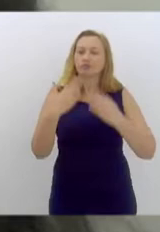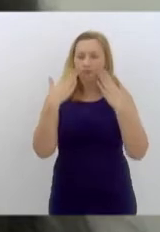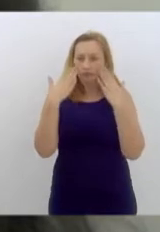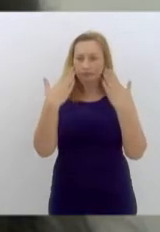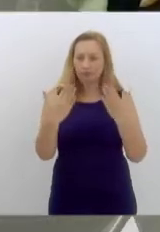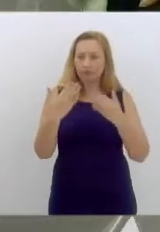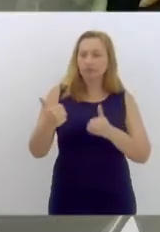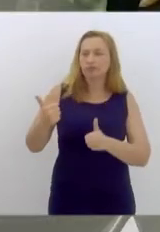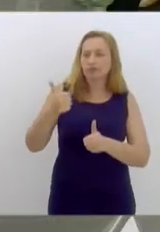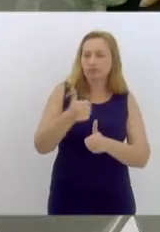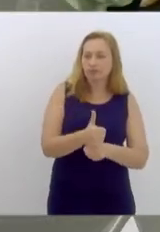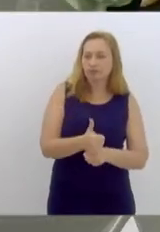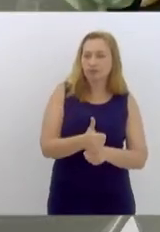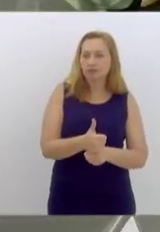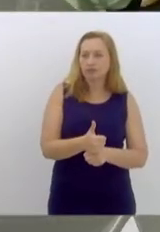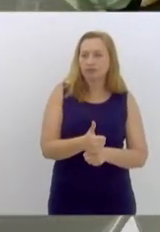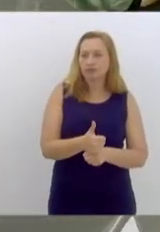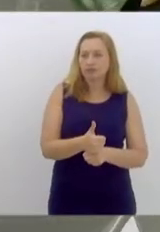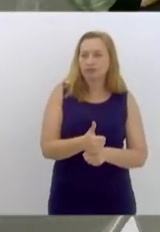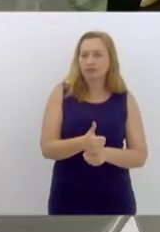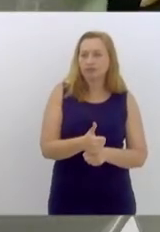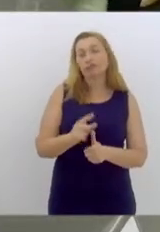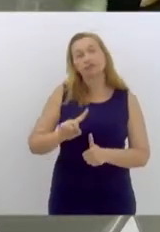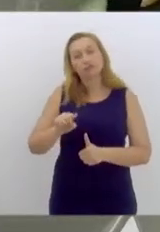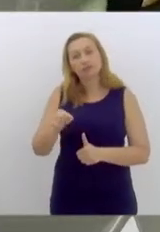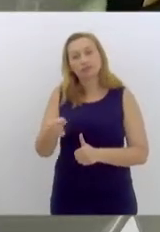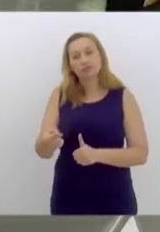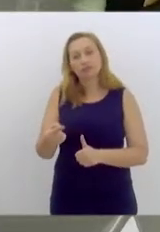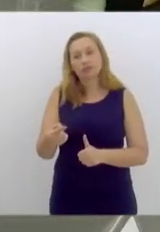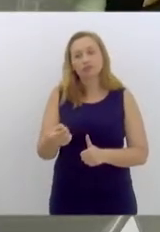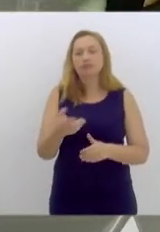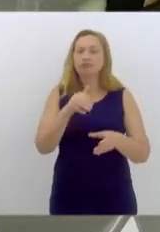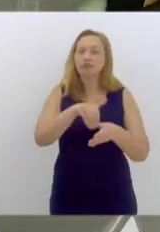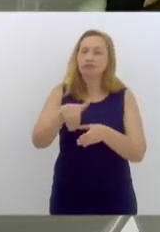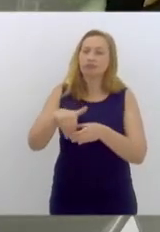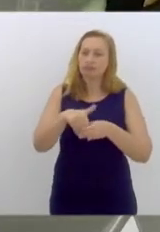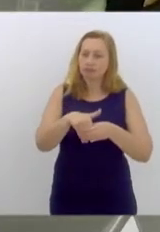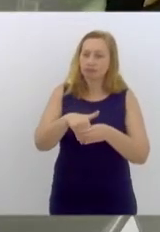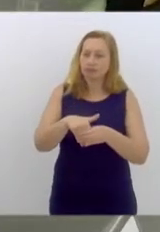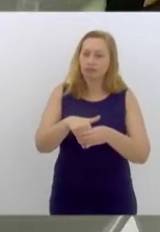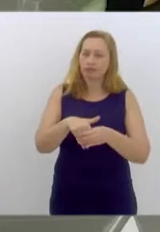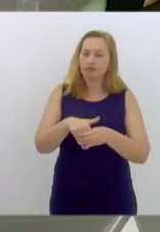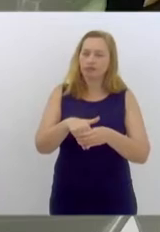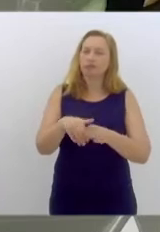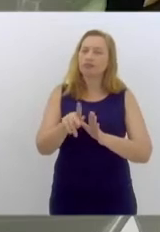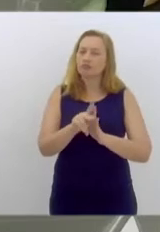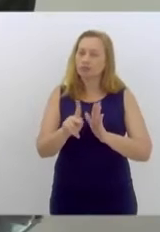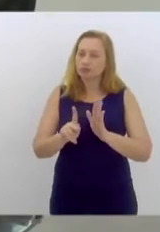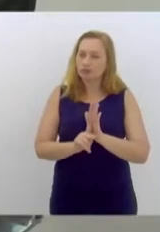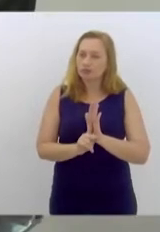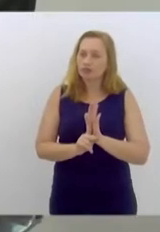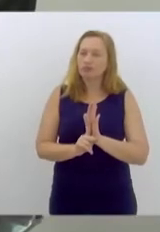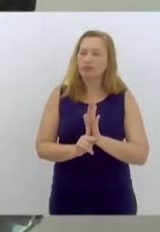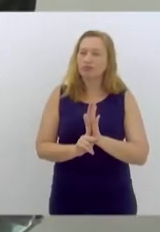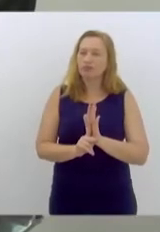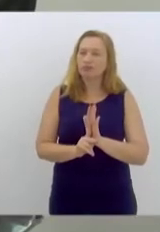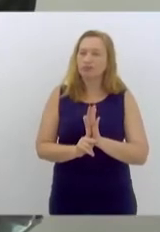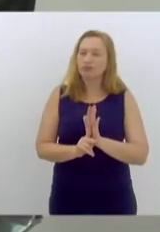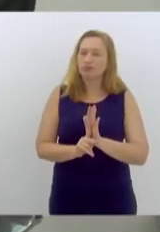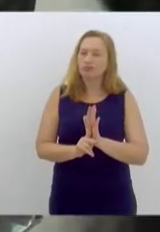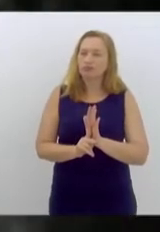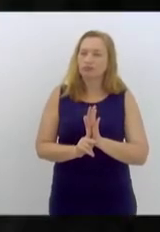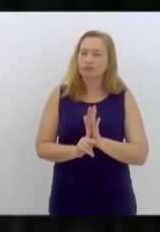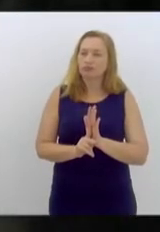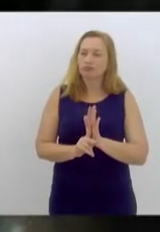apresentando o substitutivo, e, posteriormente, votar o projeto no mérito